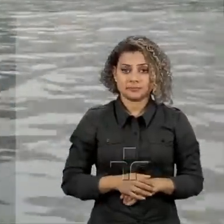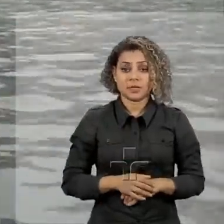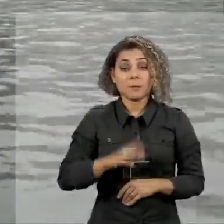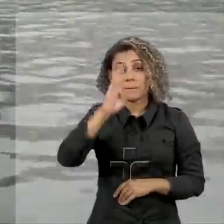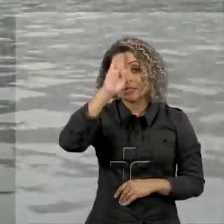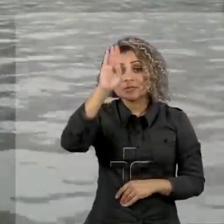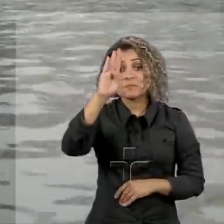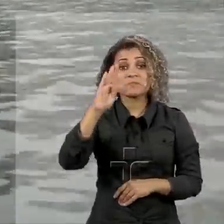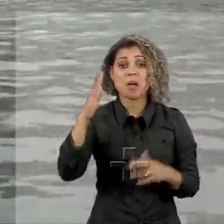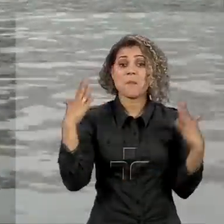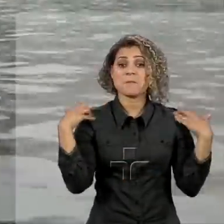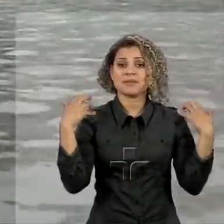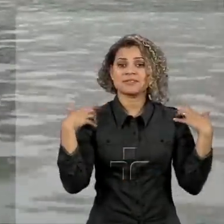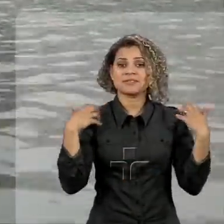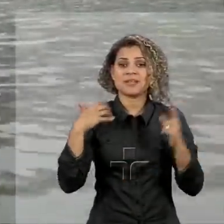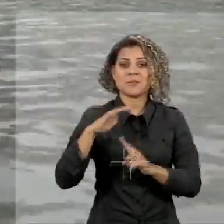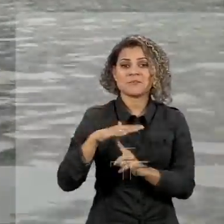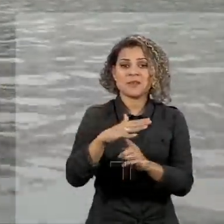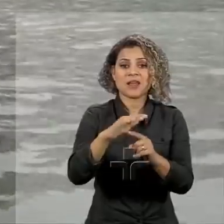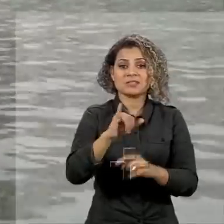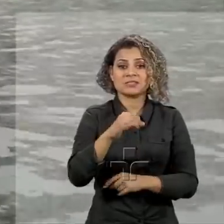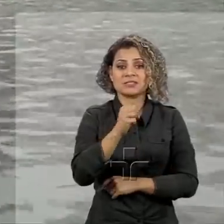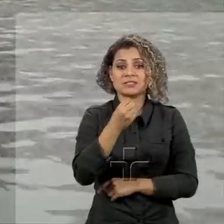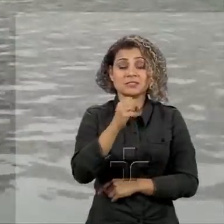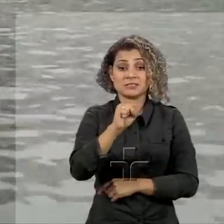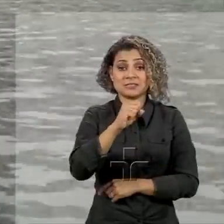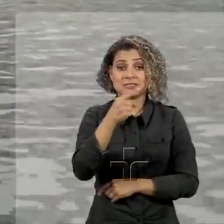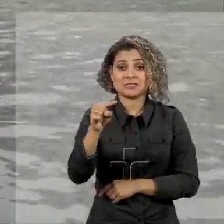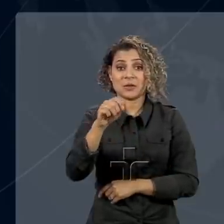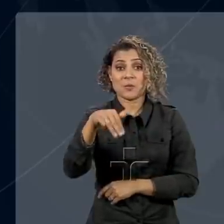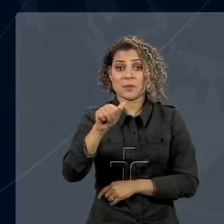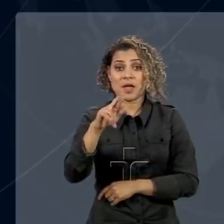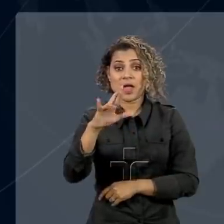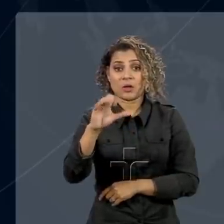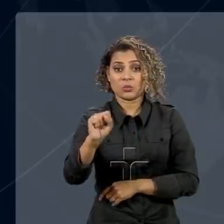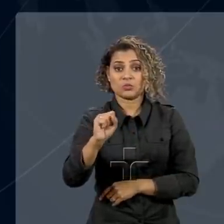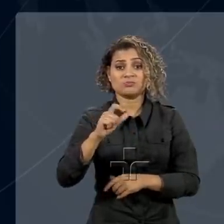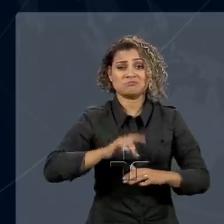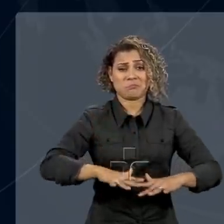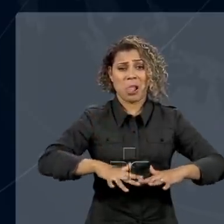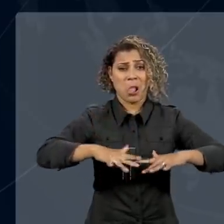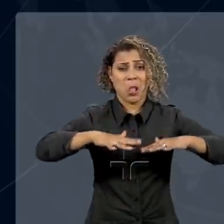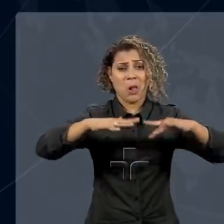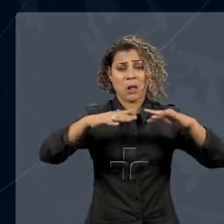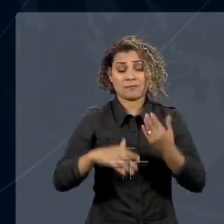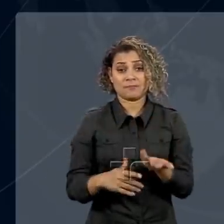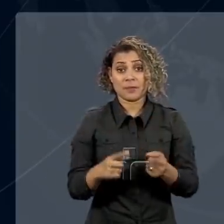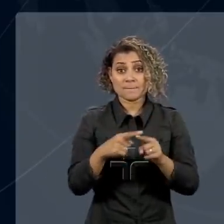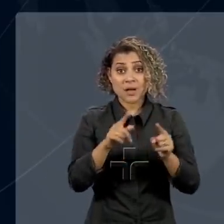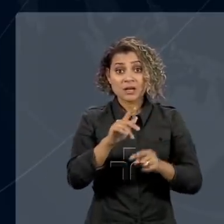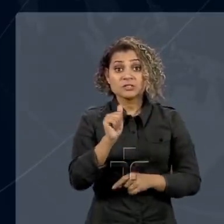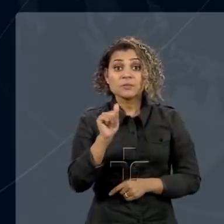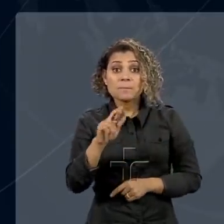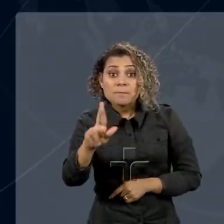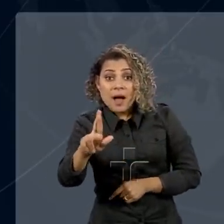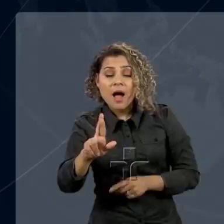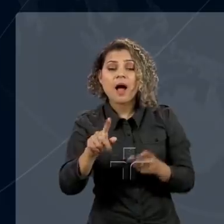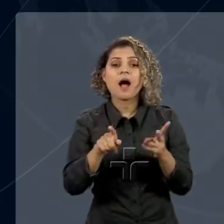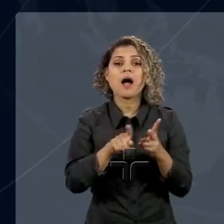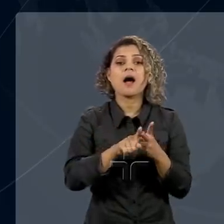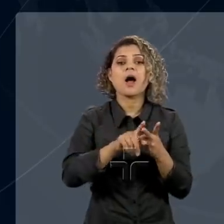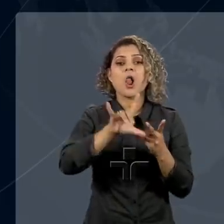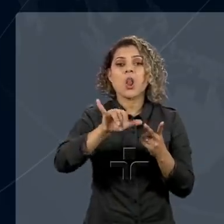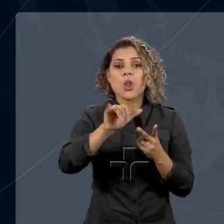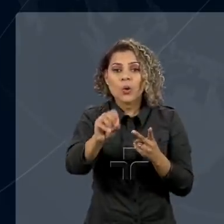pontos turísticos, a Praça de São Marcos, virou uma piscina. Mesmo assim, muitos bares e lojas